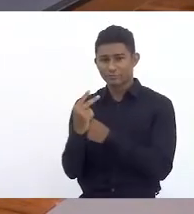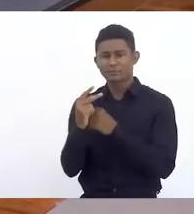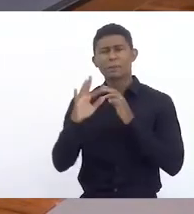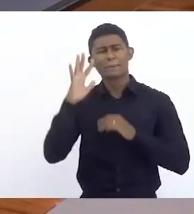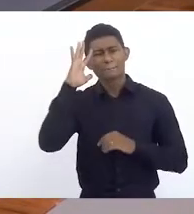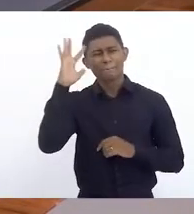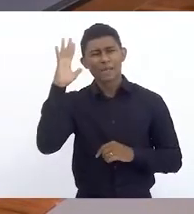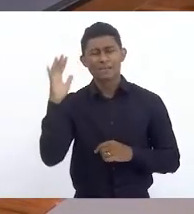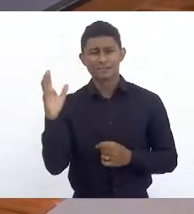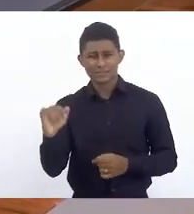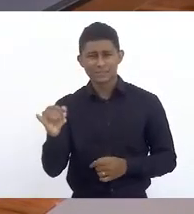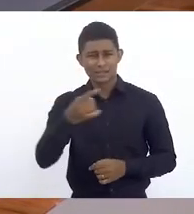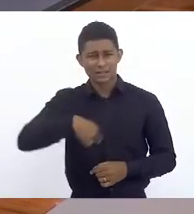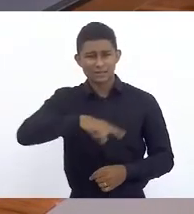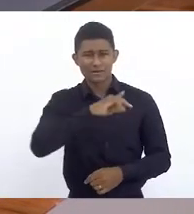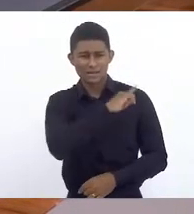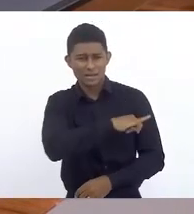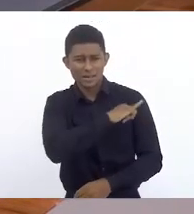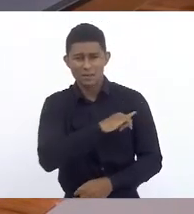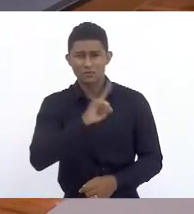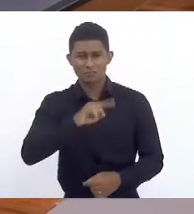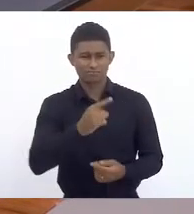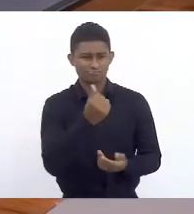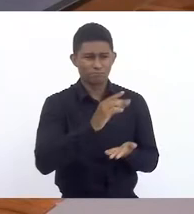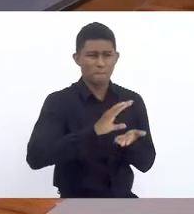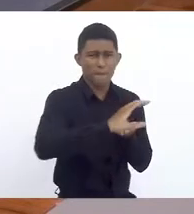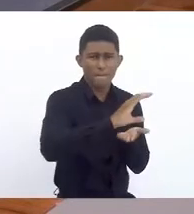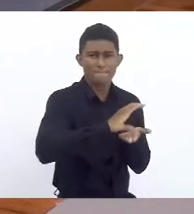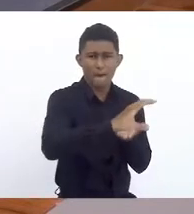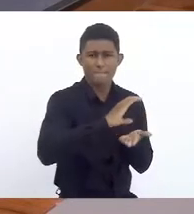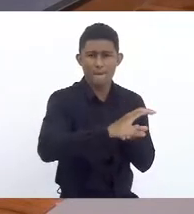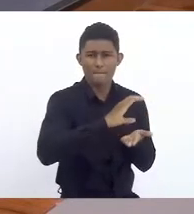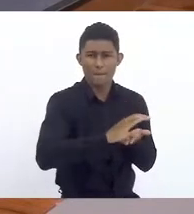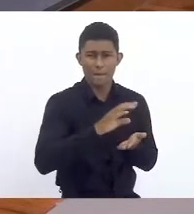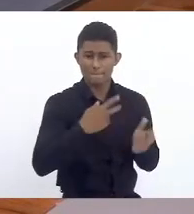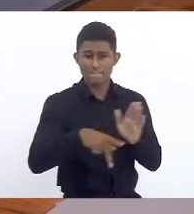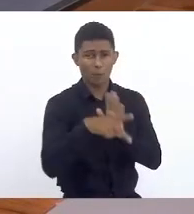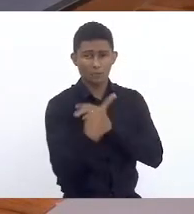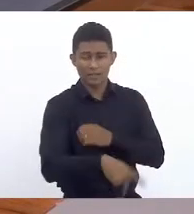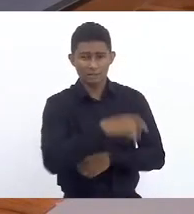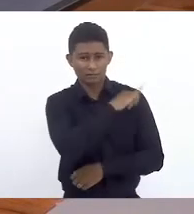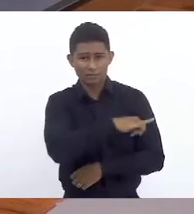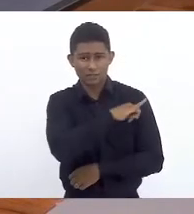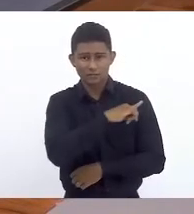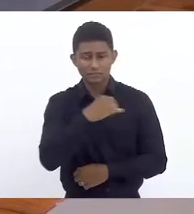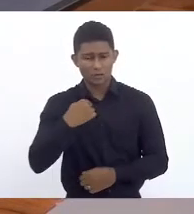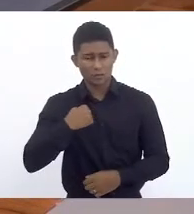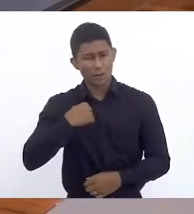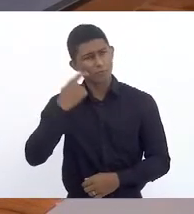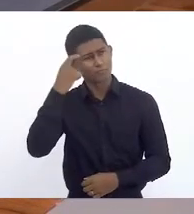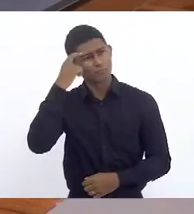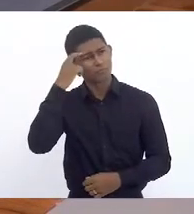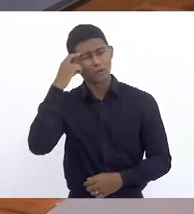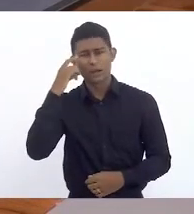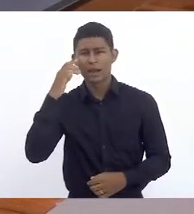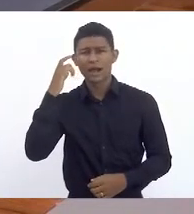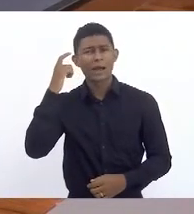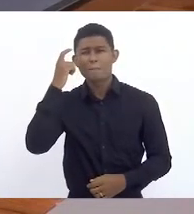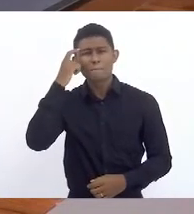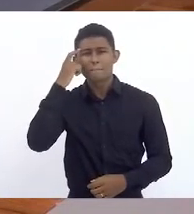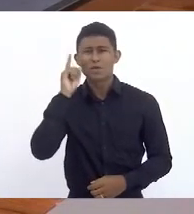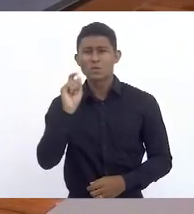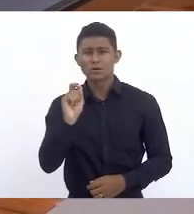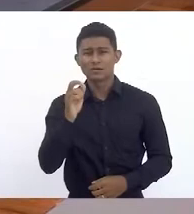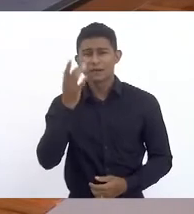arrecadação, com serviço de concessão feito pelo próprio Rio de Janeiro, na minha concepção jurídica apenas, devia